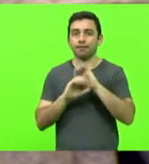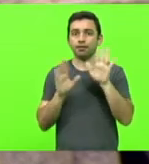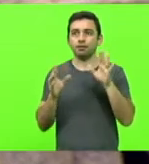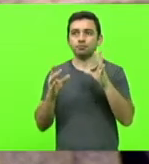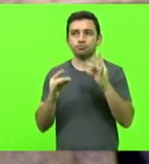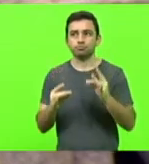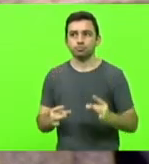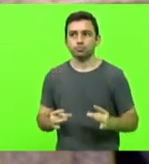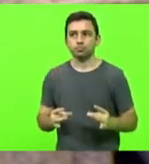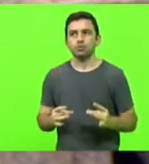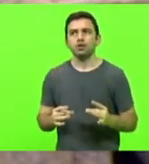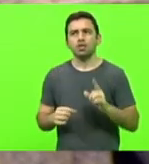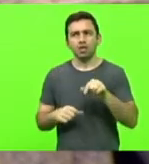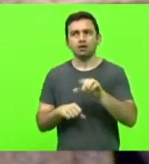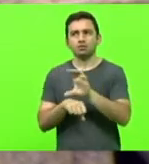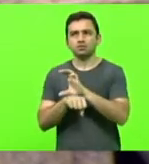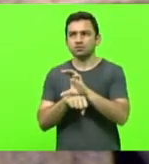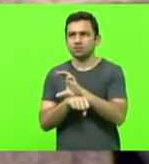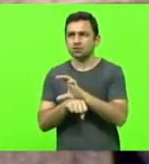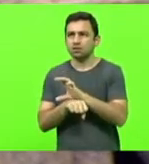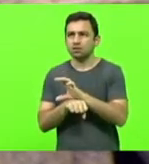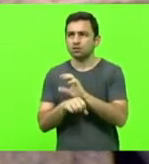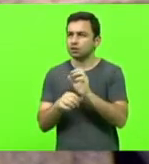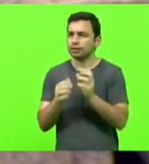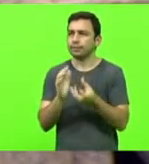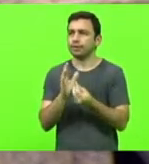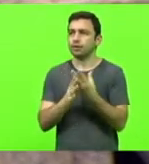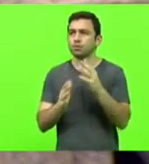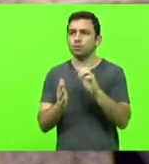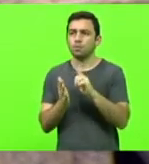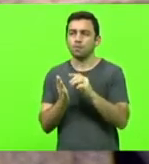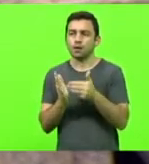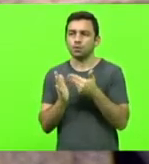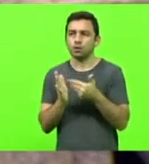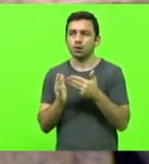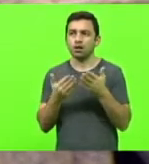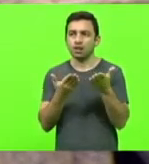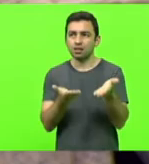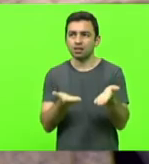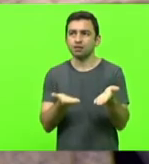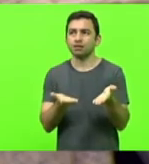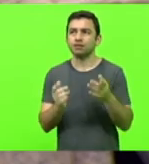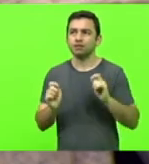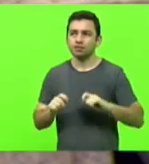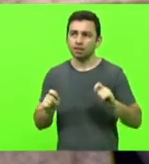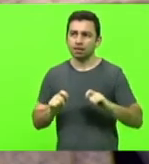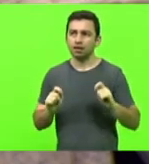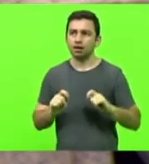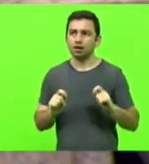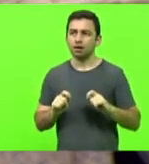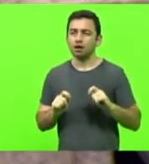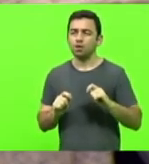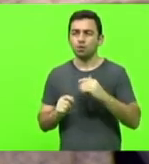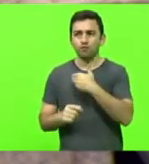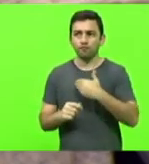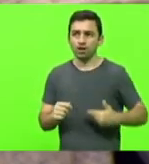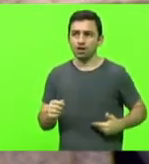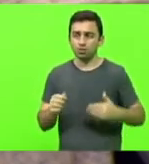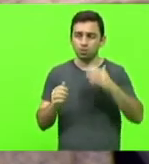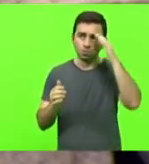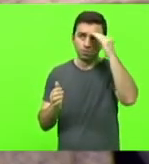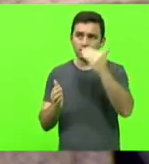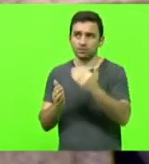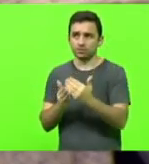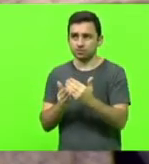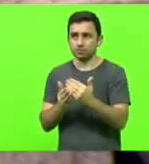extremamente constitucional, ele cria apenas um manual para que o governo consiga seguir aquela recomendação